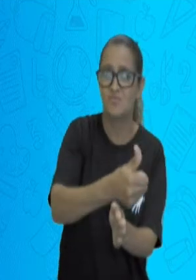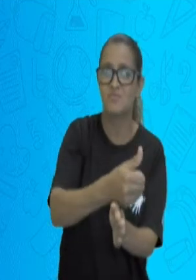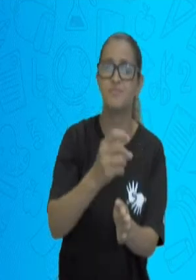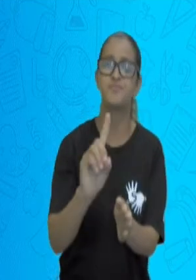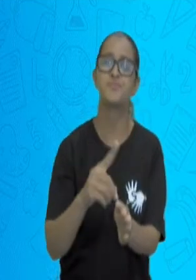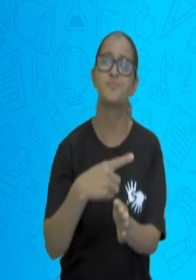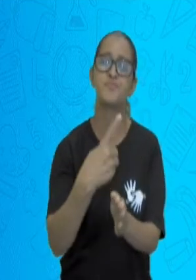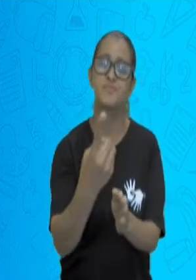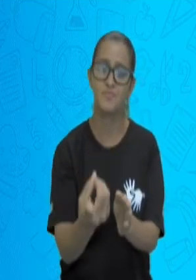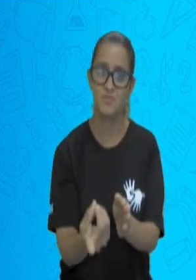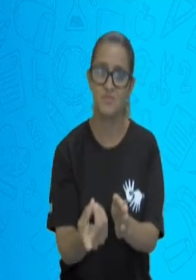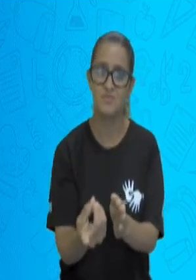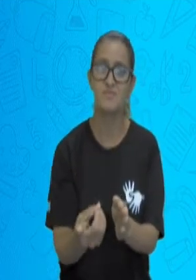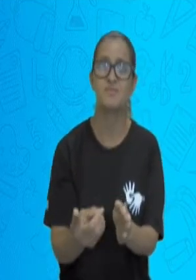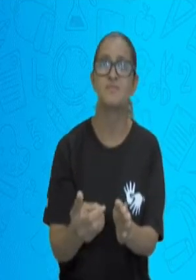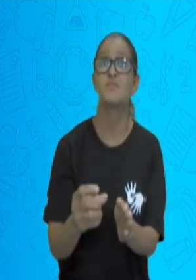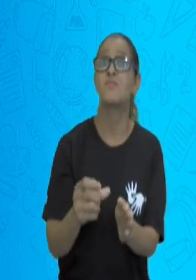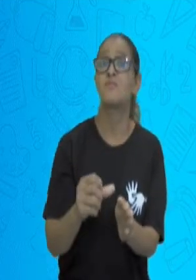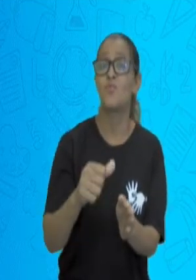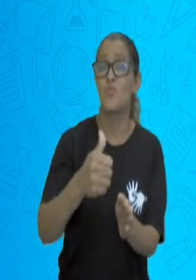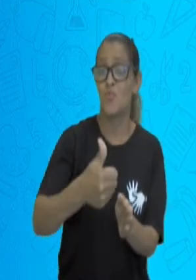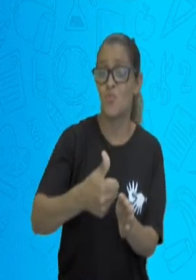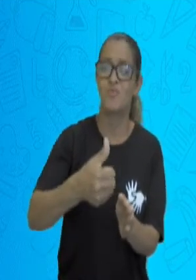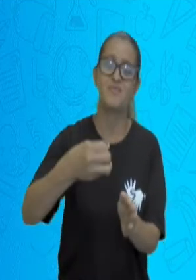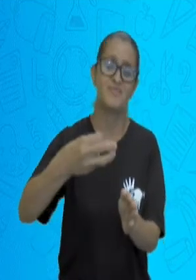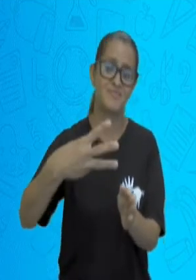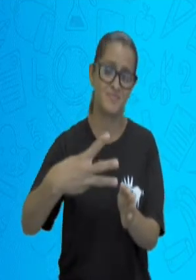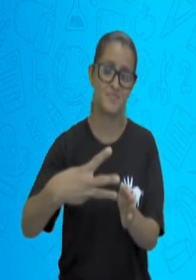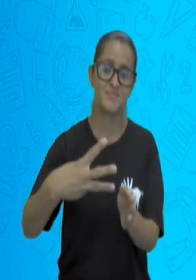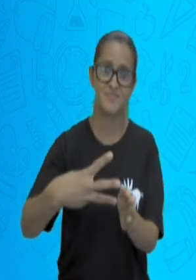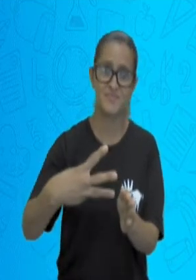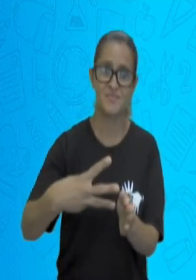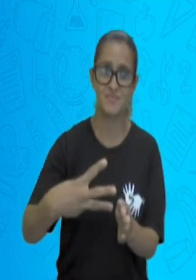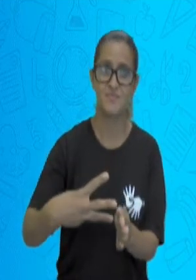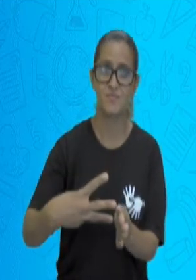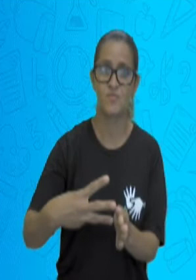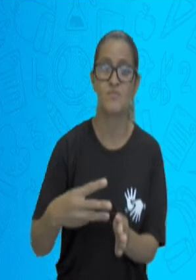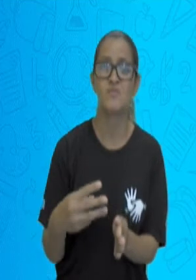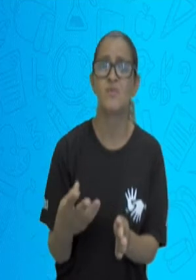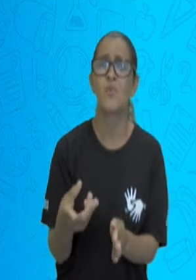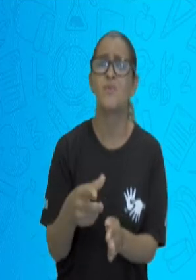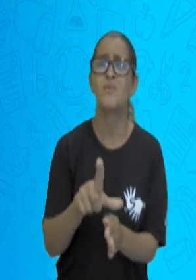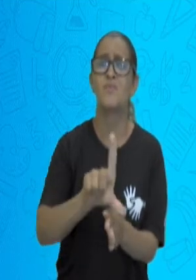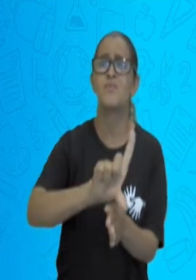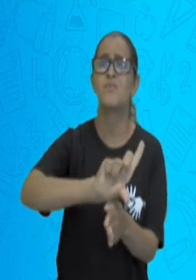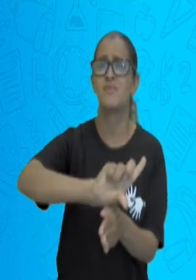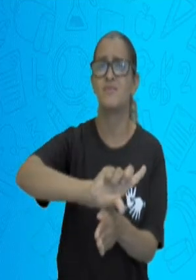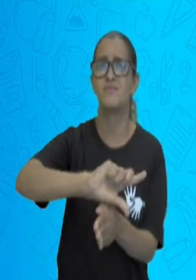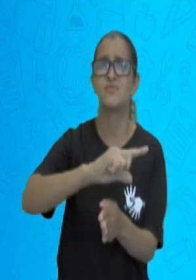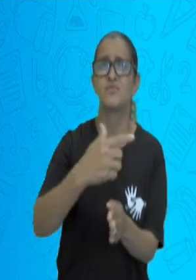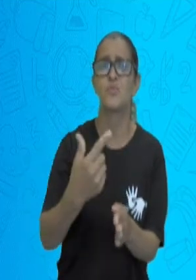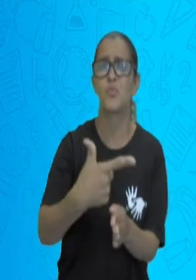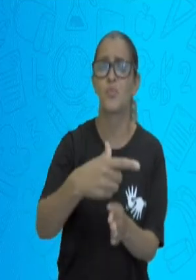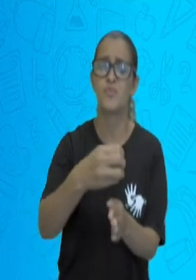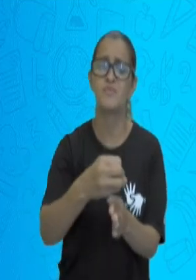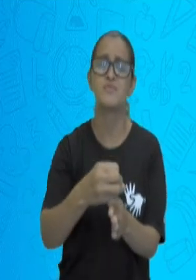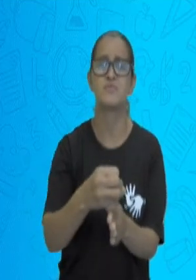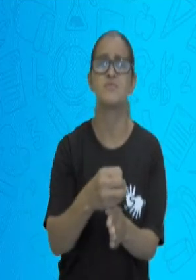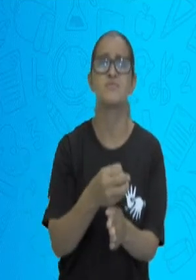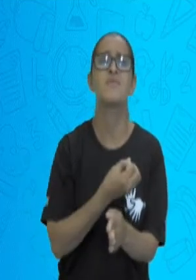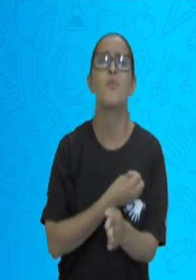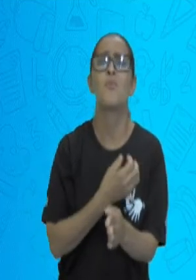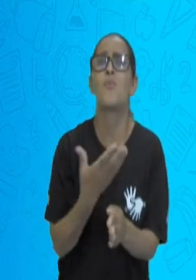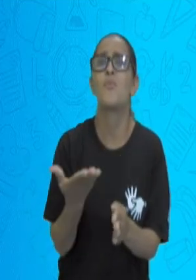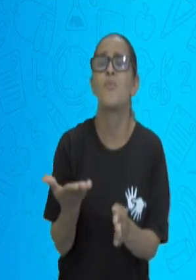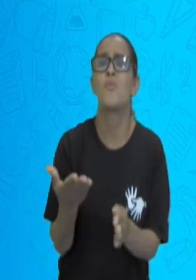E depois do 12 vem o número 13. Agora nós temos o número 20. O número